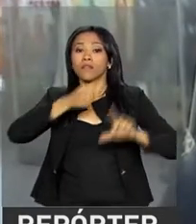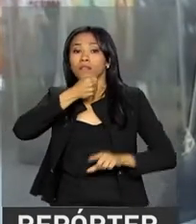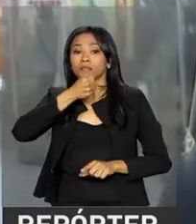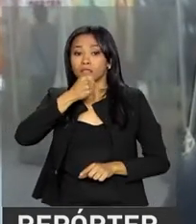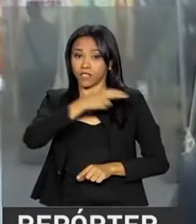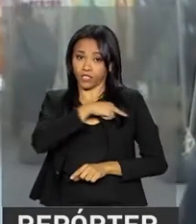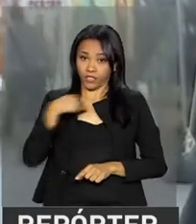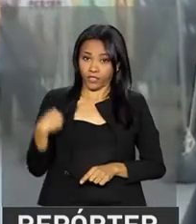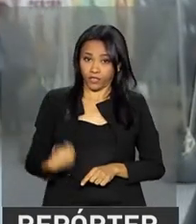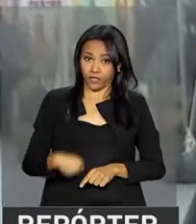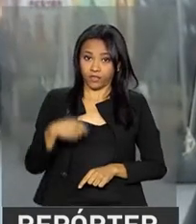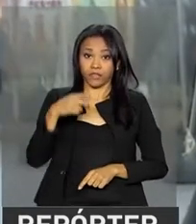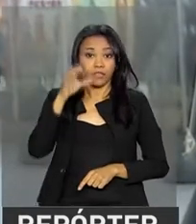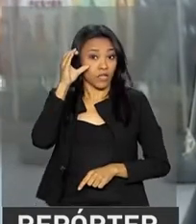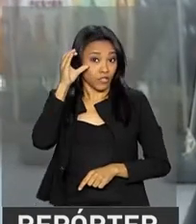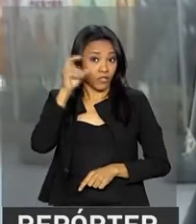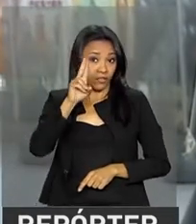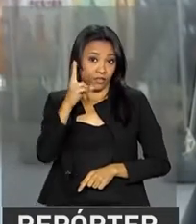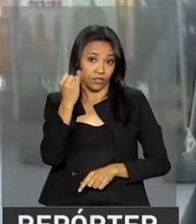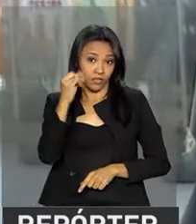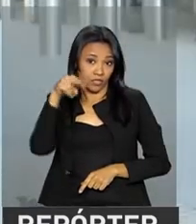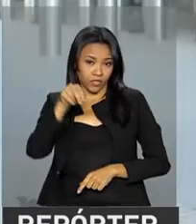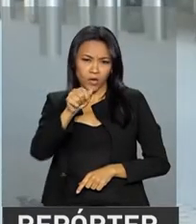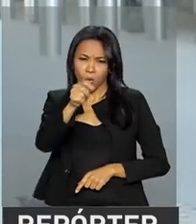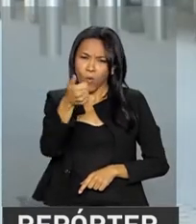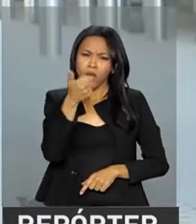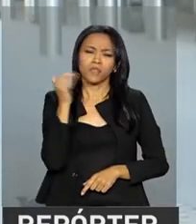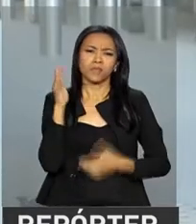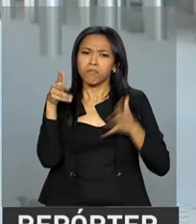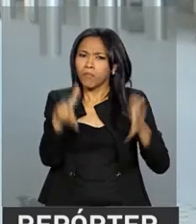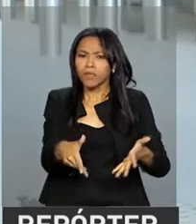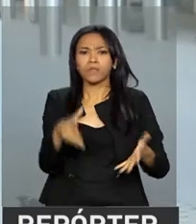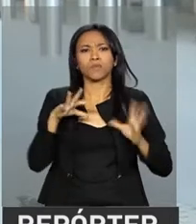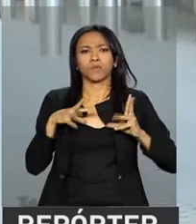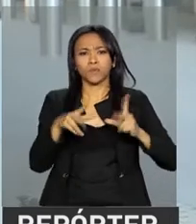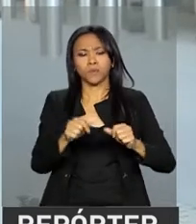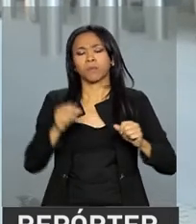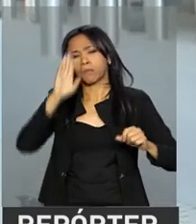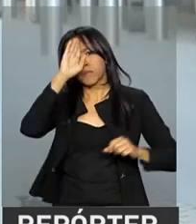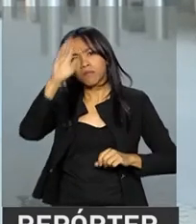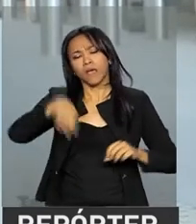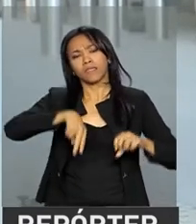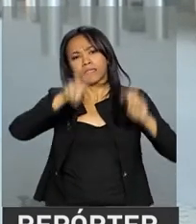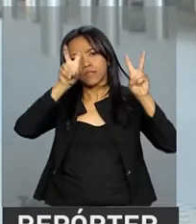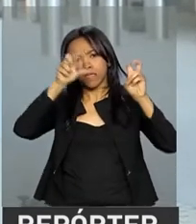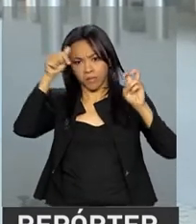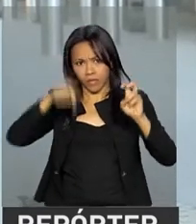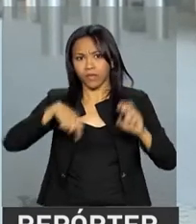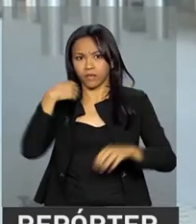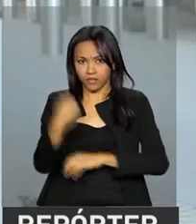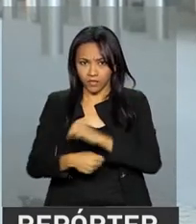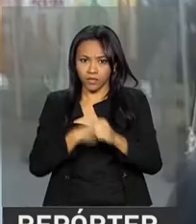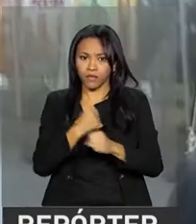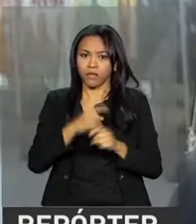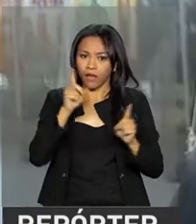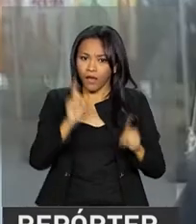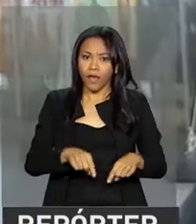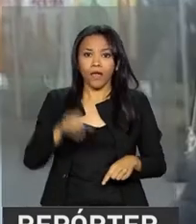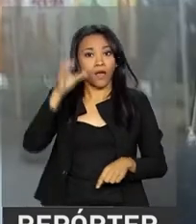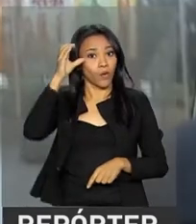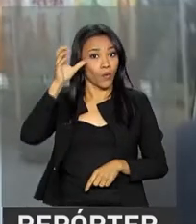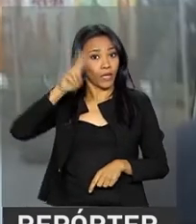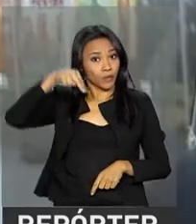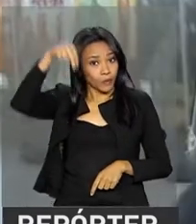cobriu quase todas as assembleias ele acredita que entre os principais temas a serem discutidos este ano estão a coreia do norte